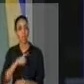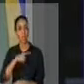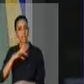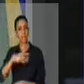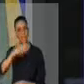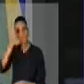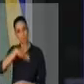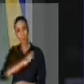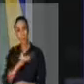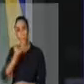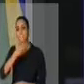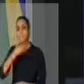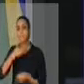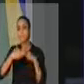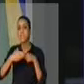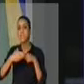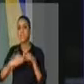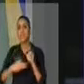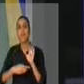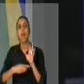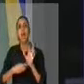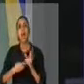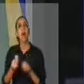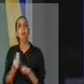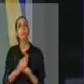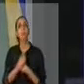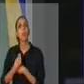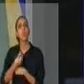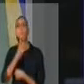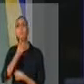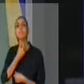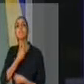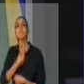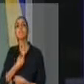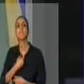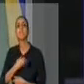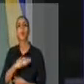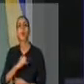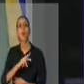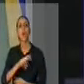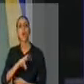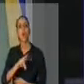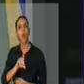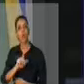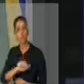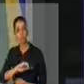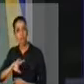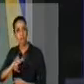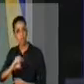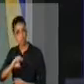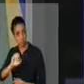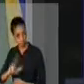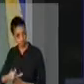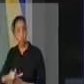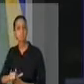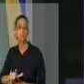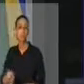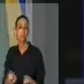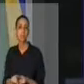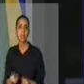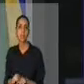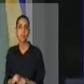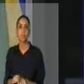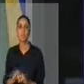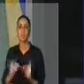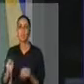as cordas vocais, ajuda todo esse processo, e fazem a distribuição através da Associação Brasileira